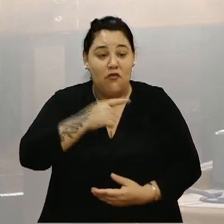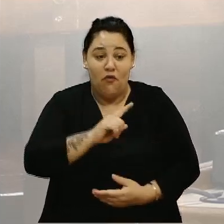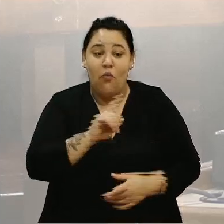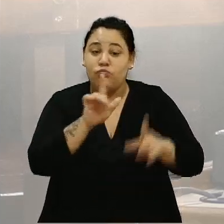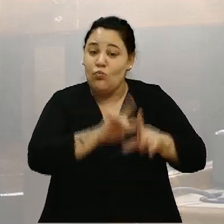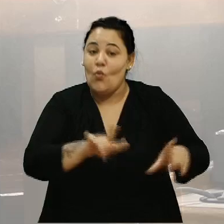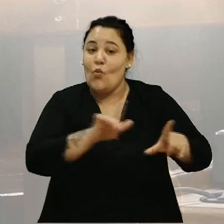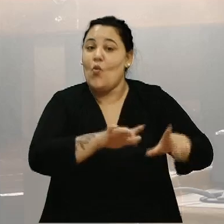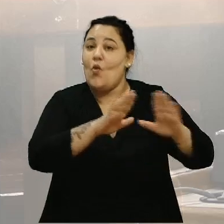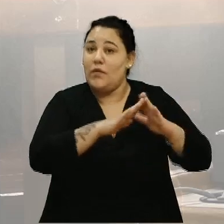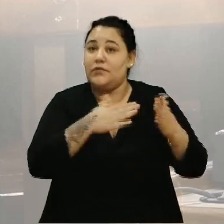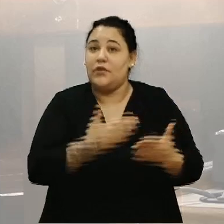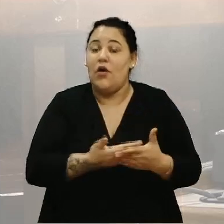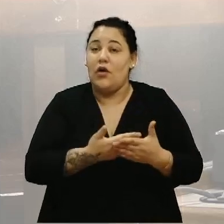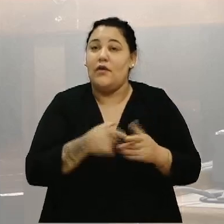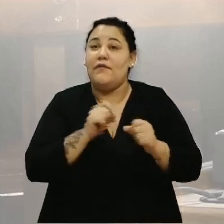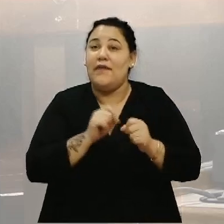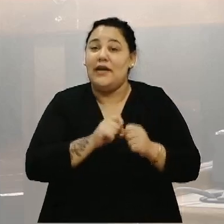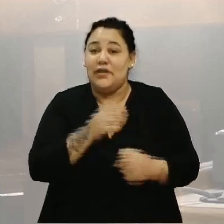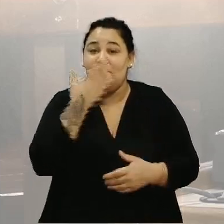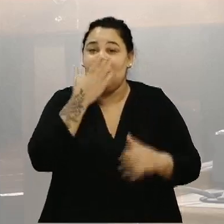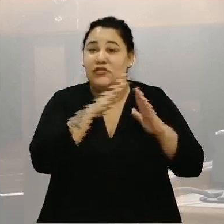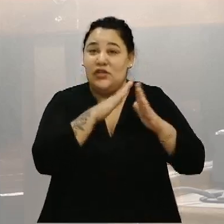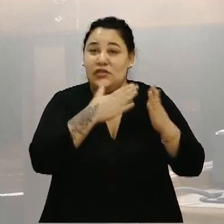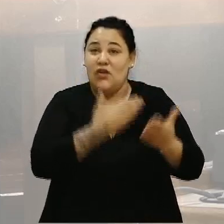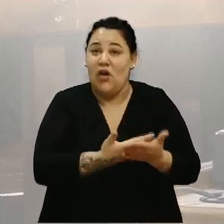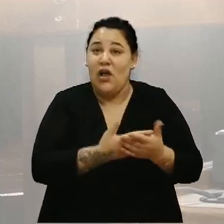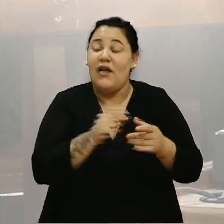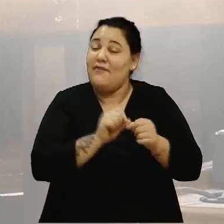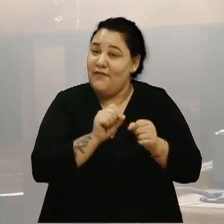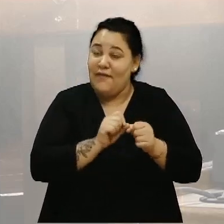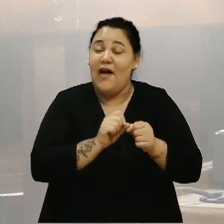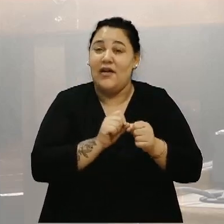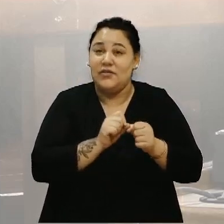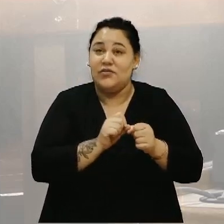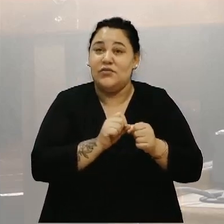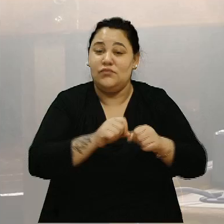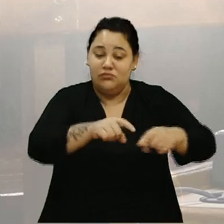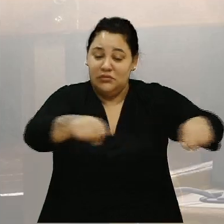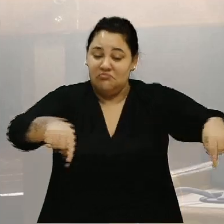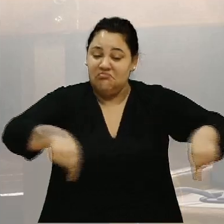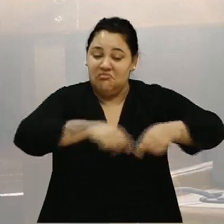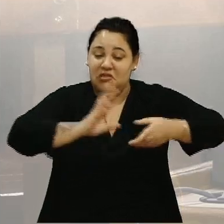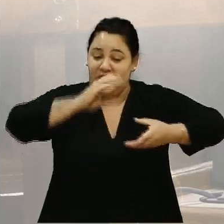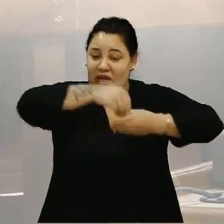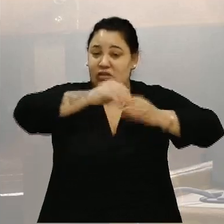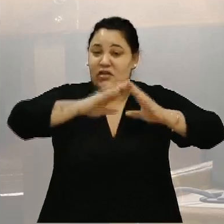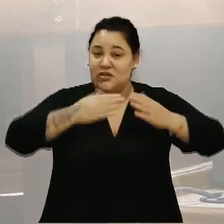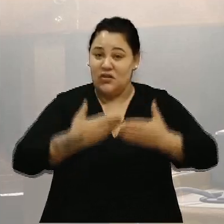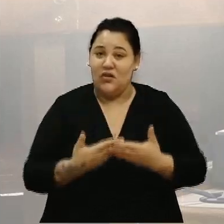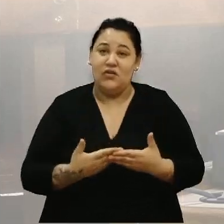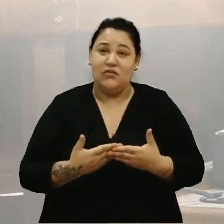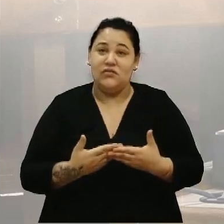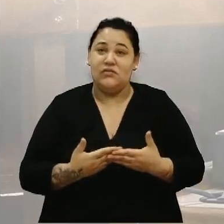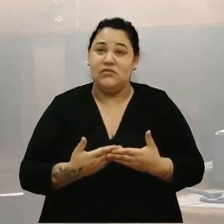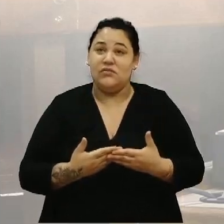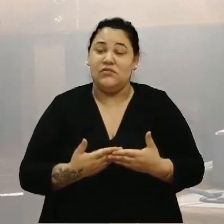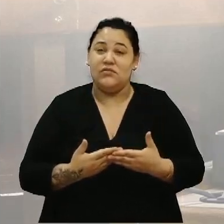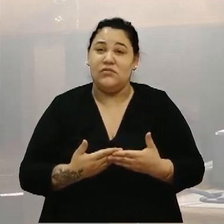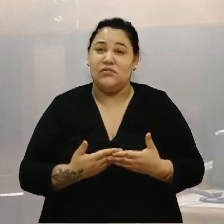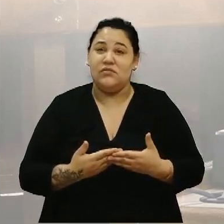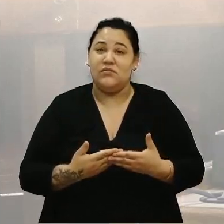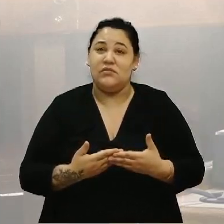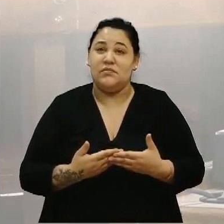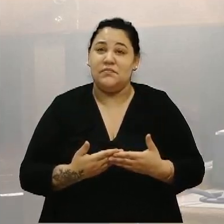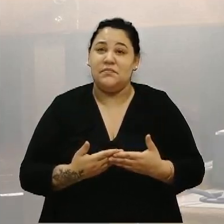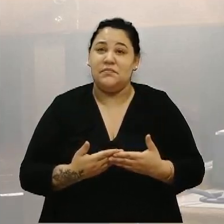colégios. Faço a frente do colégio, faço o pátio do colégio, roçando. E na matemática eu já estou adotando, mas é